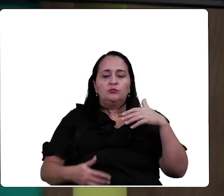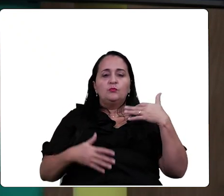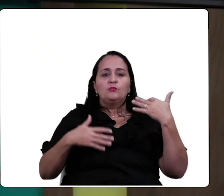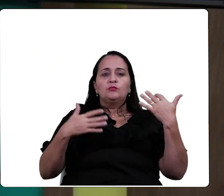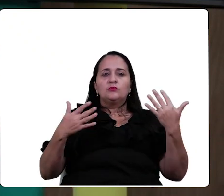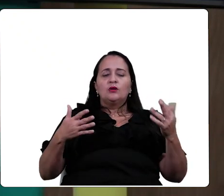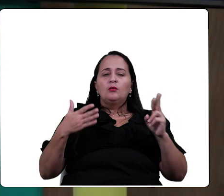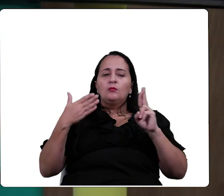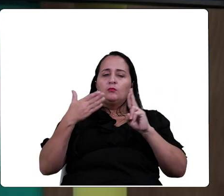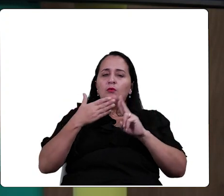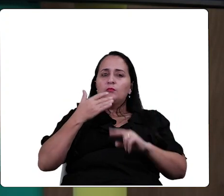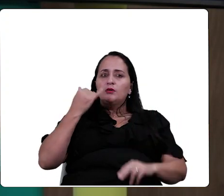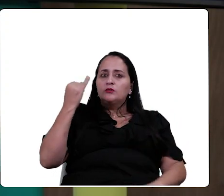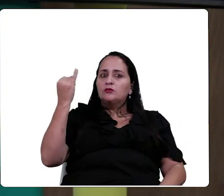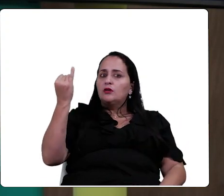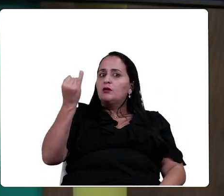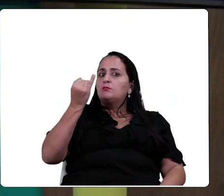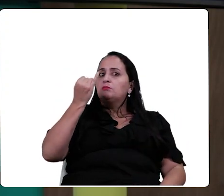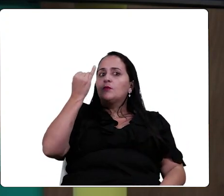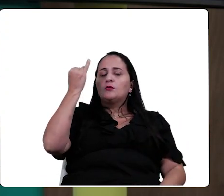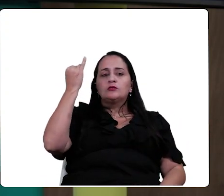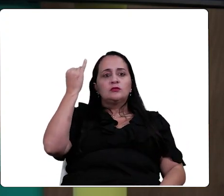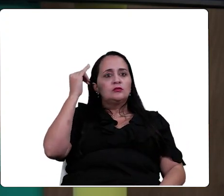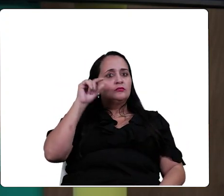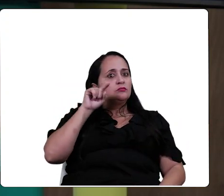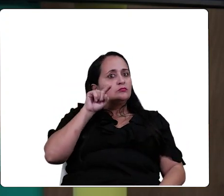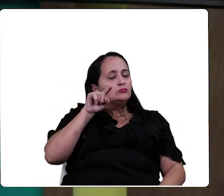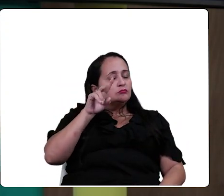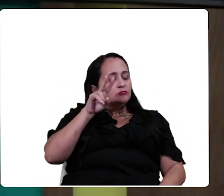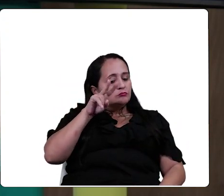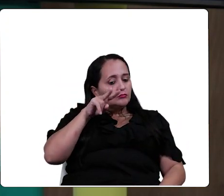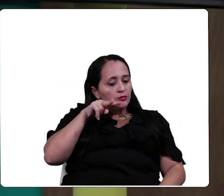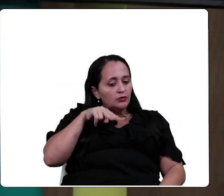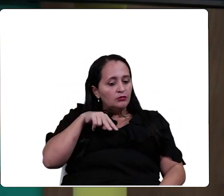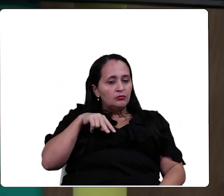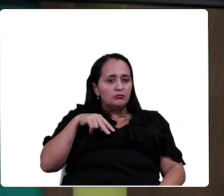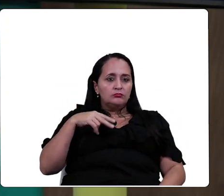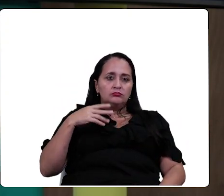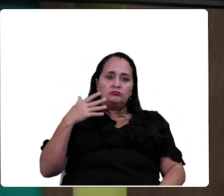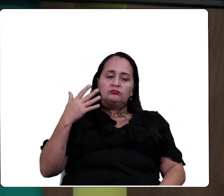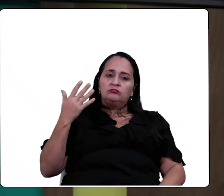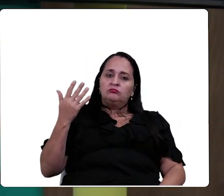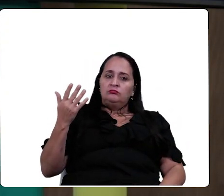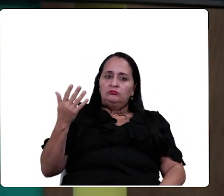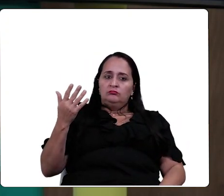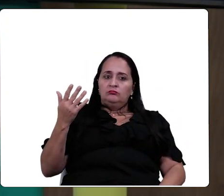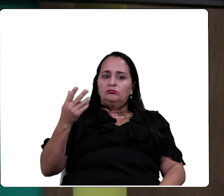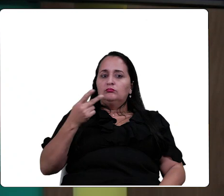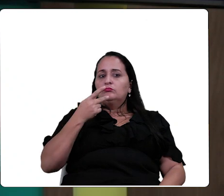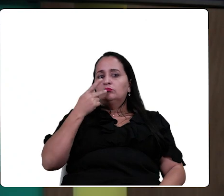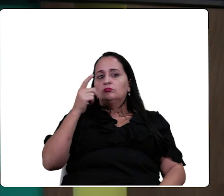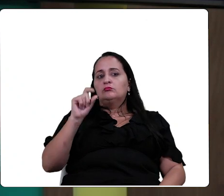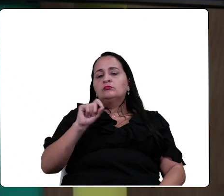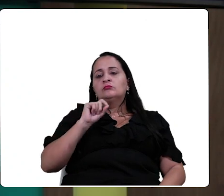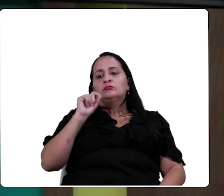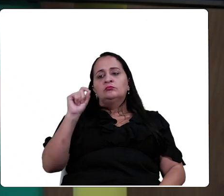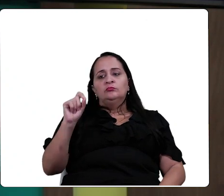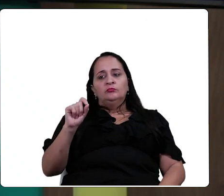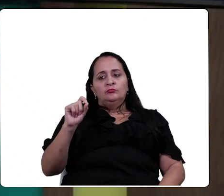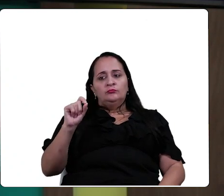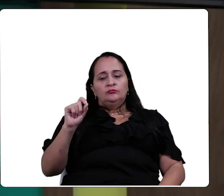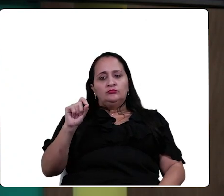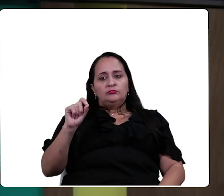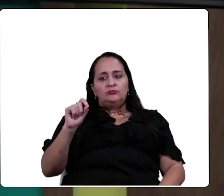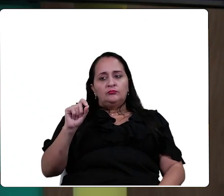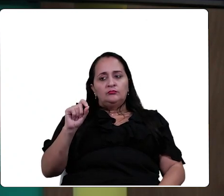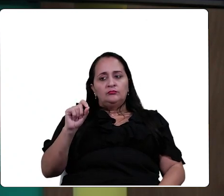representar a importância para você, leitor. E depois ela fala: os corações